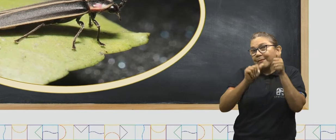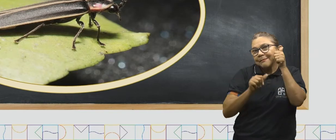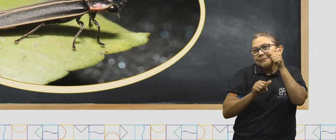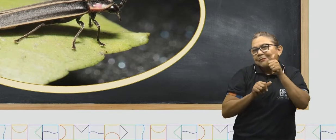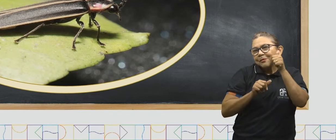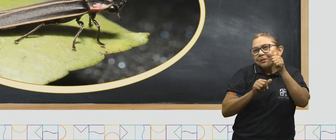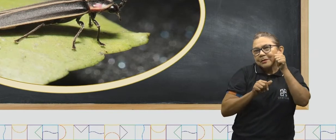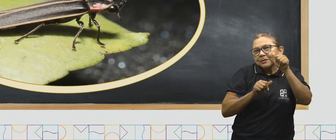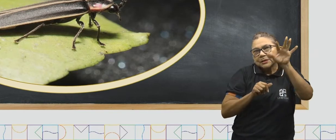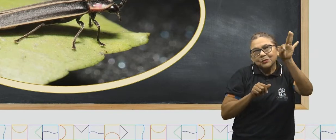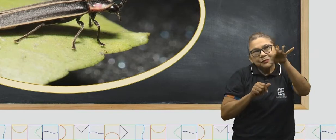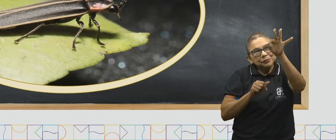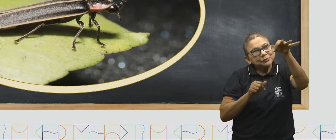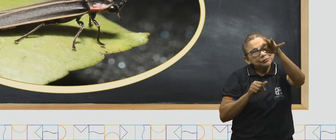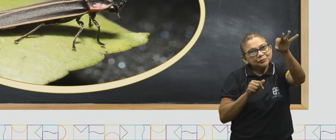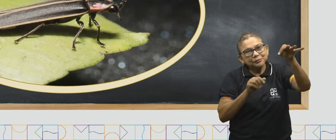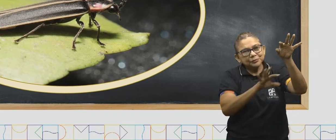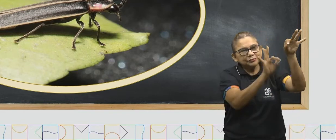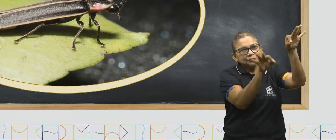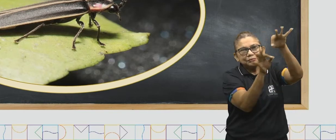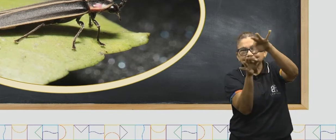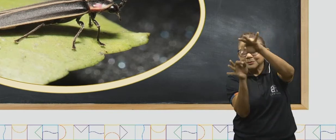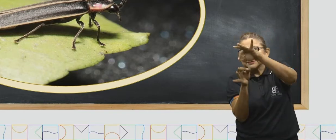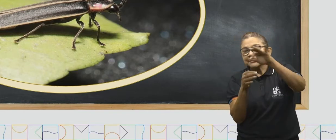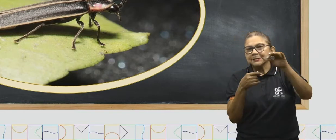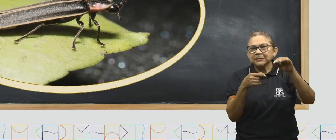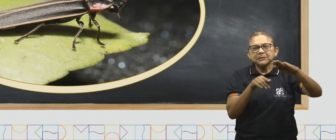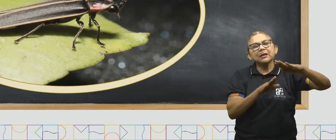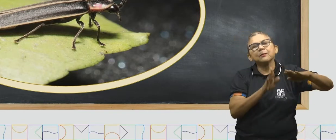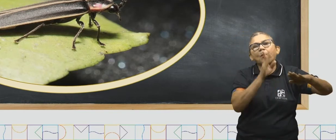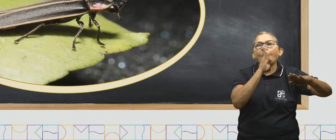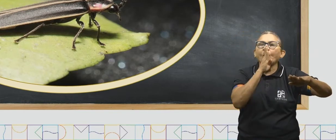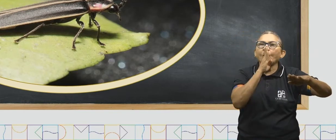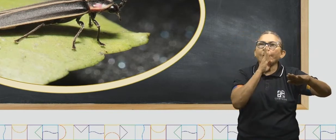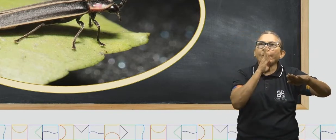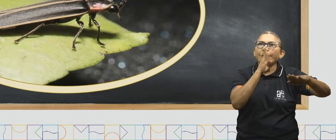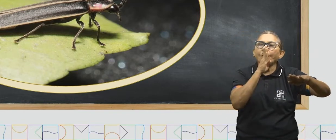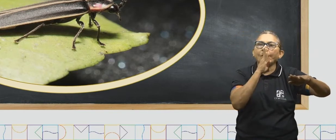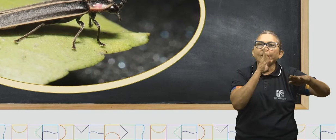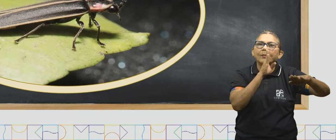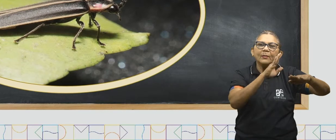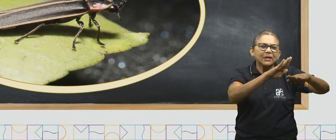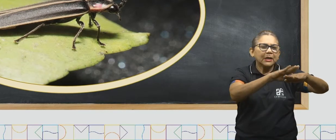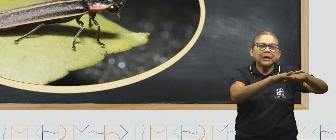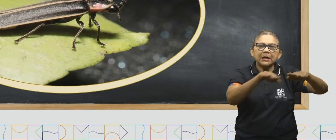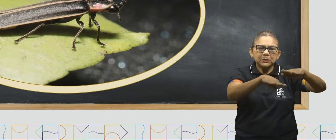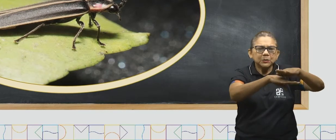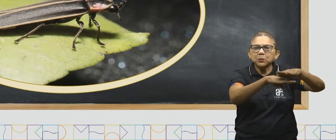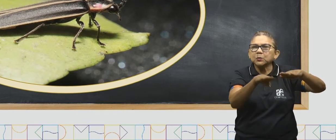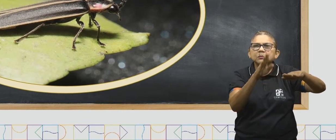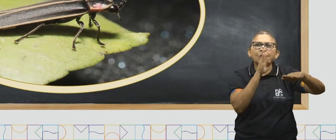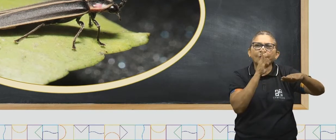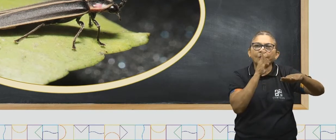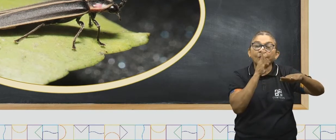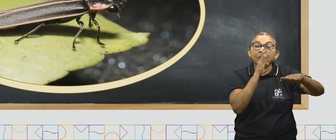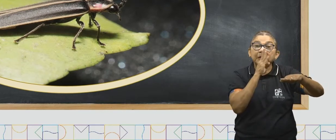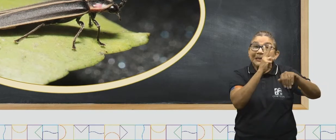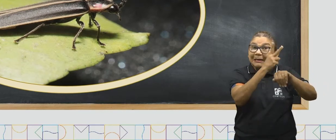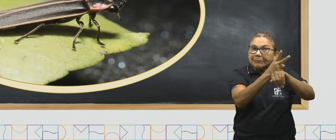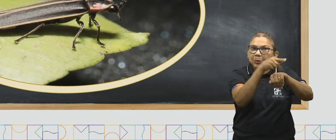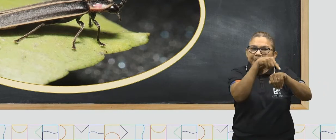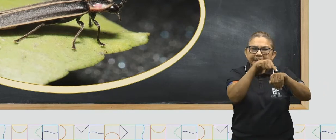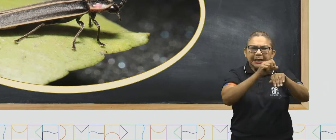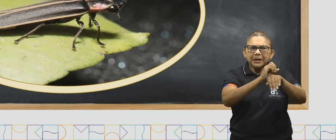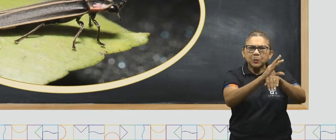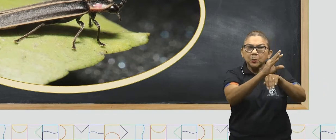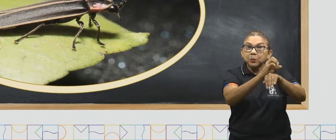as fêmeas permanecem imóveis no chão. Algum tempo depois, são elas que passam a emitir luzes, a